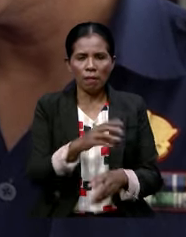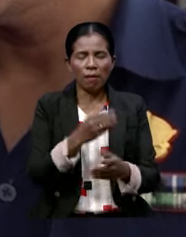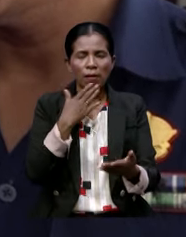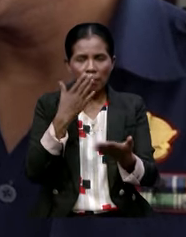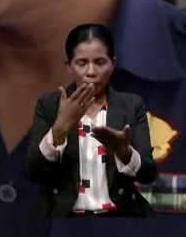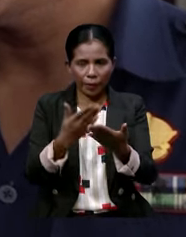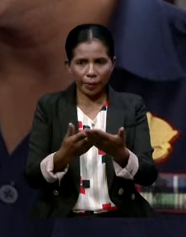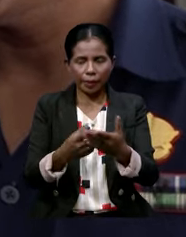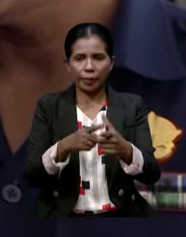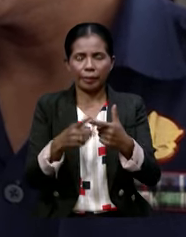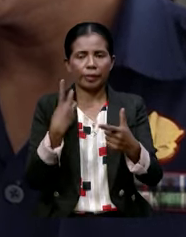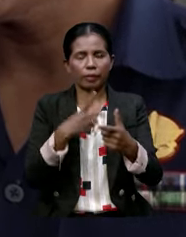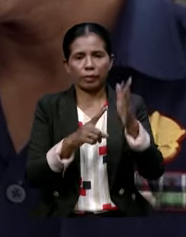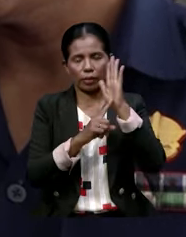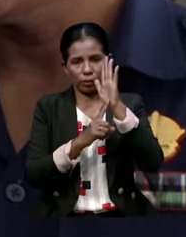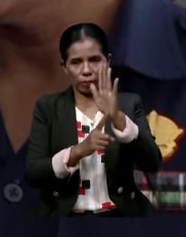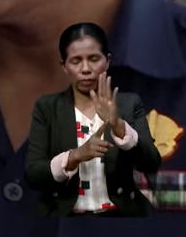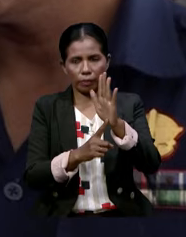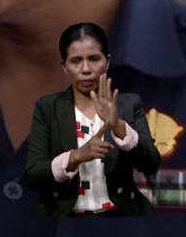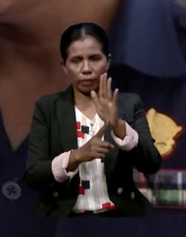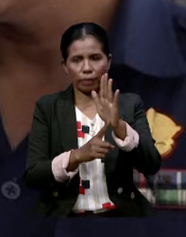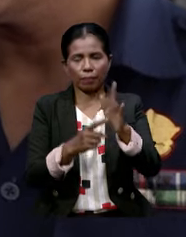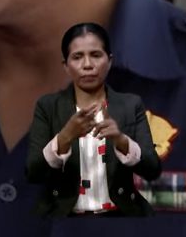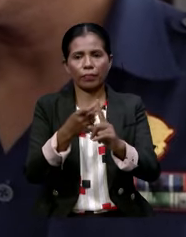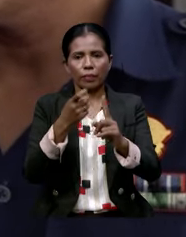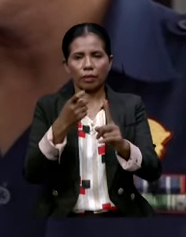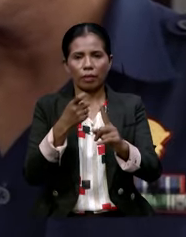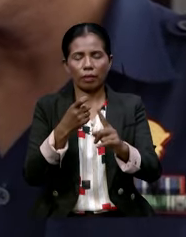que era depois de Dani e também informa que era a parte.